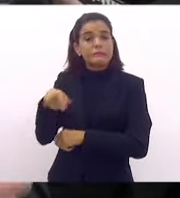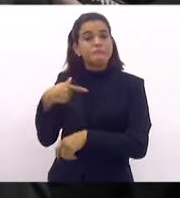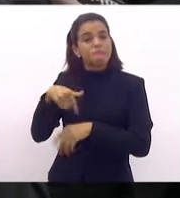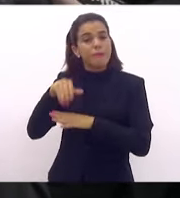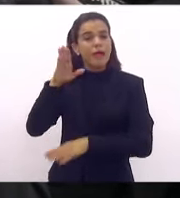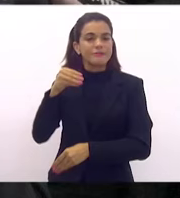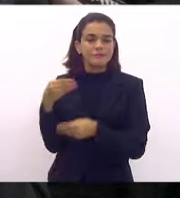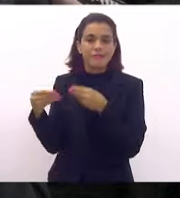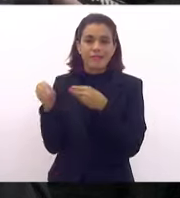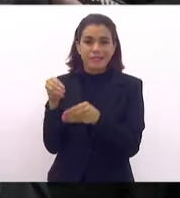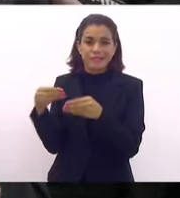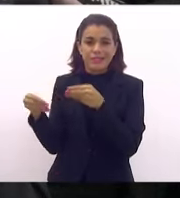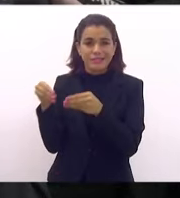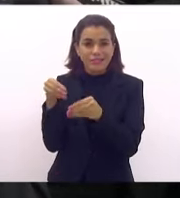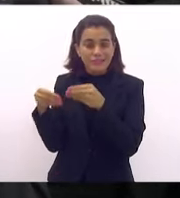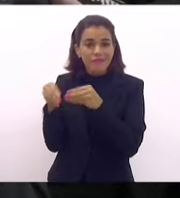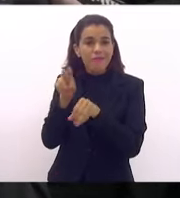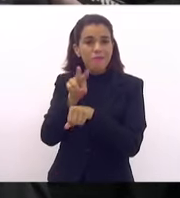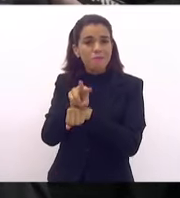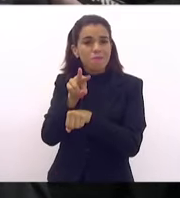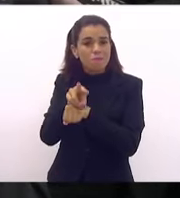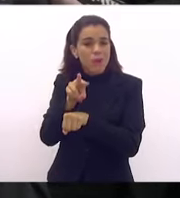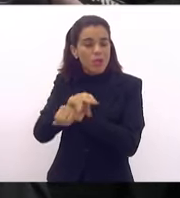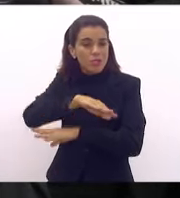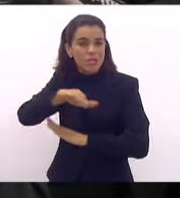um parque, diversas áreas de proteção integral.